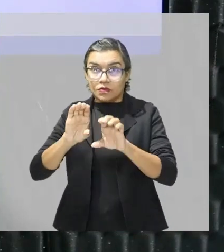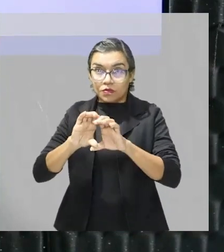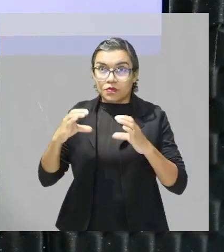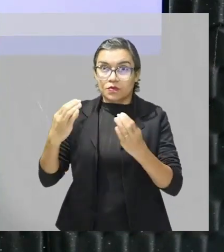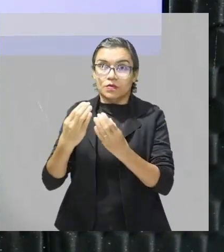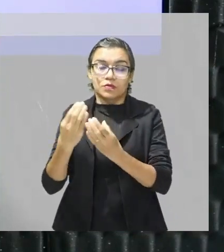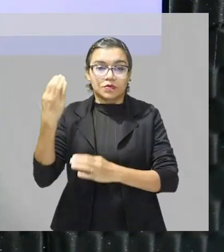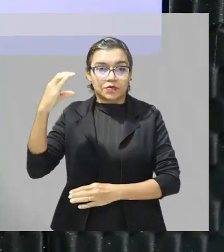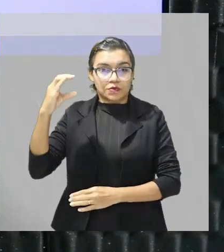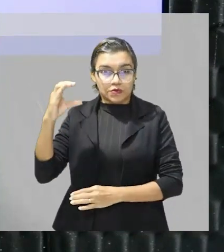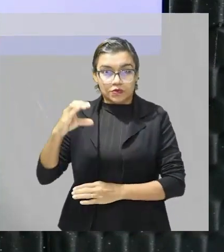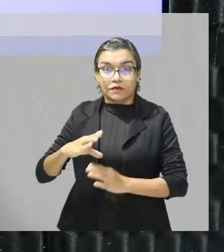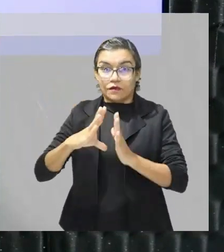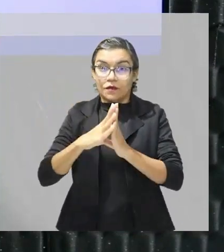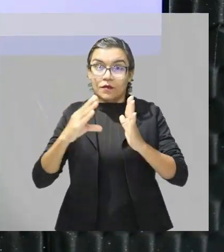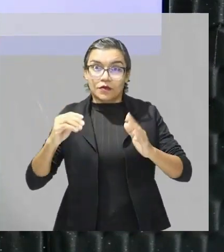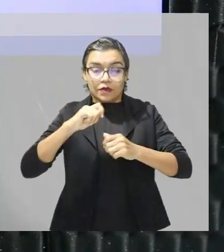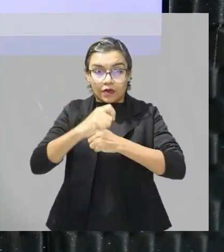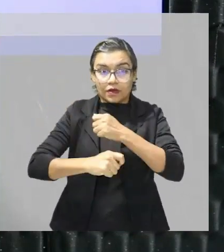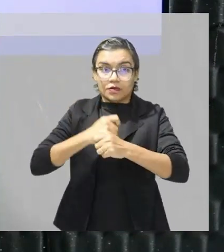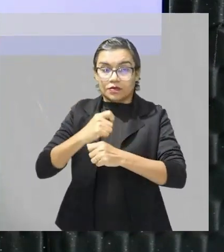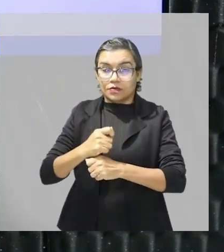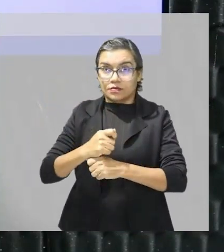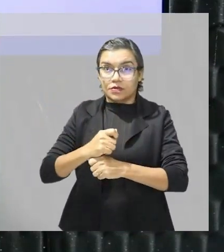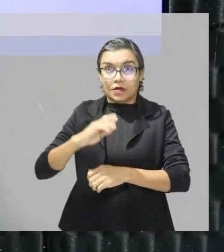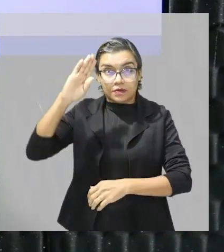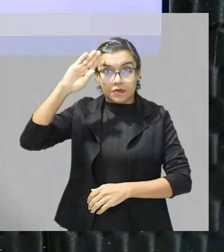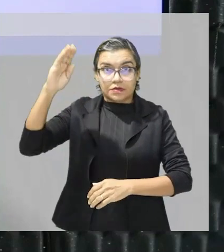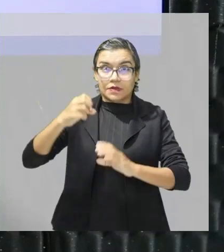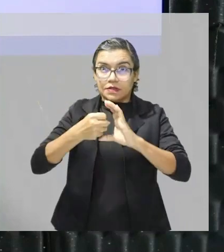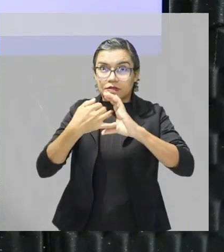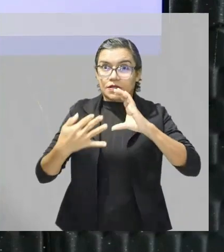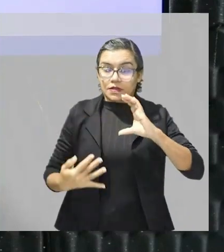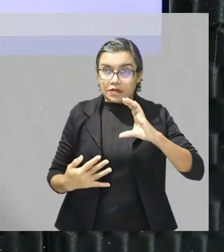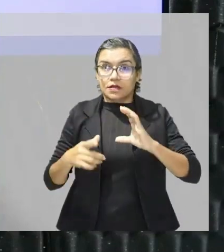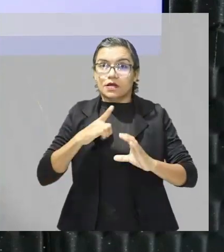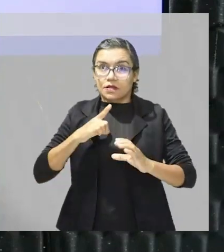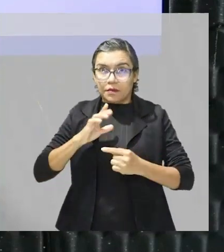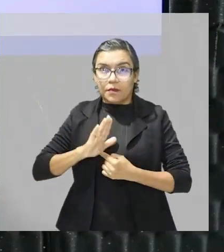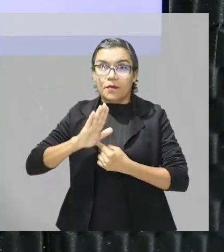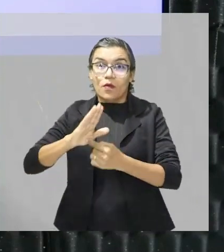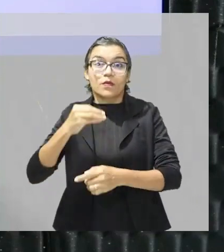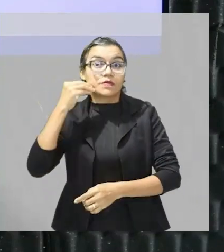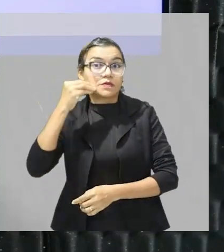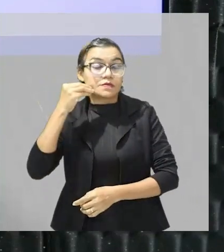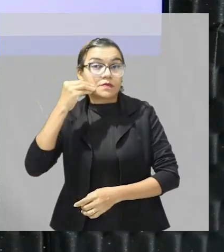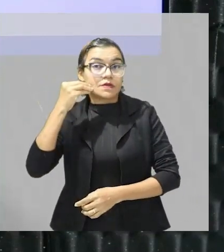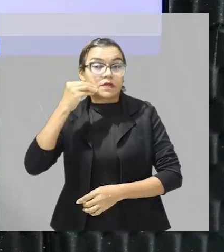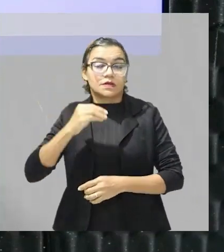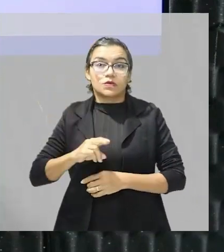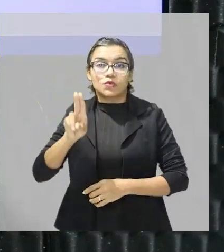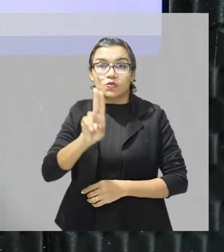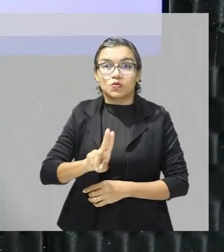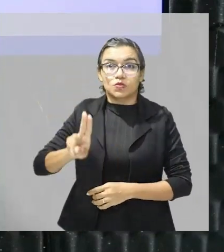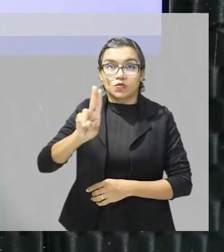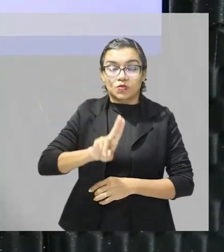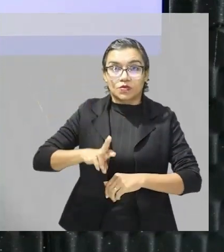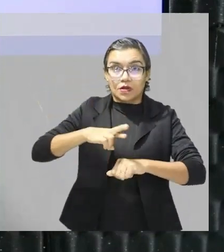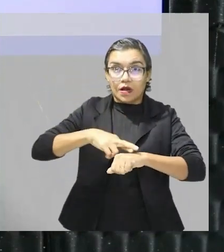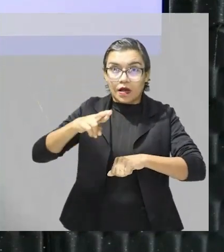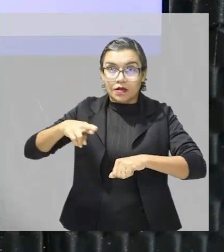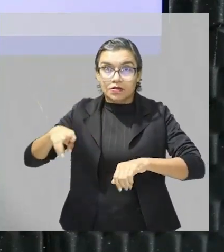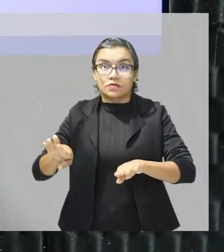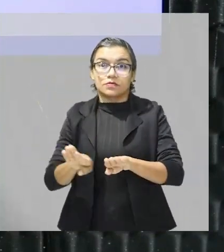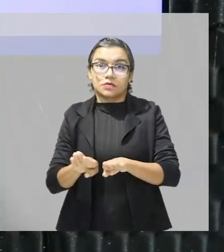atômico as principais características foram evidenciadas por um experimento que utilizou radiação